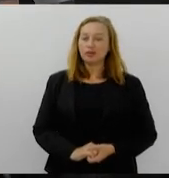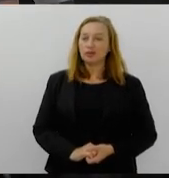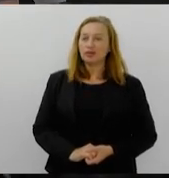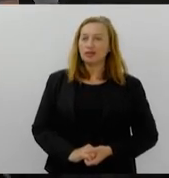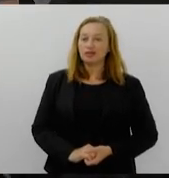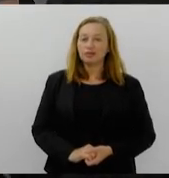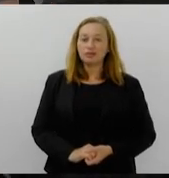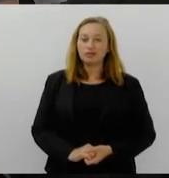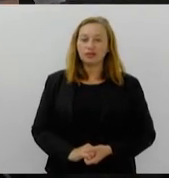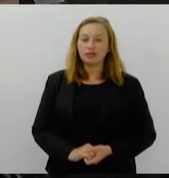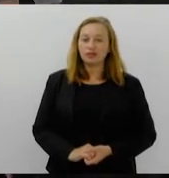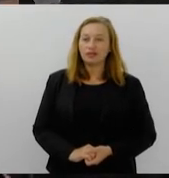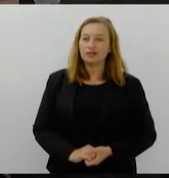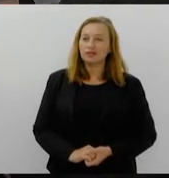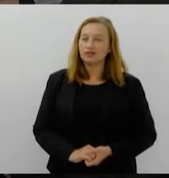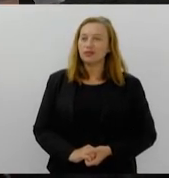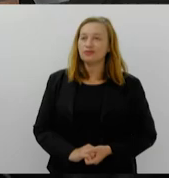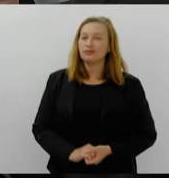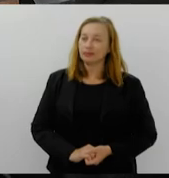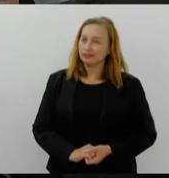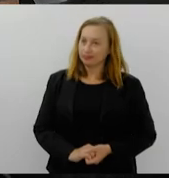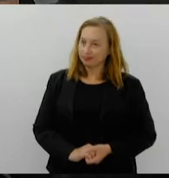Deputado Luiz Paulo.